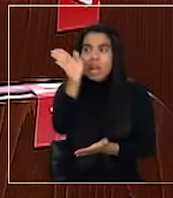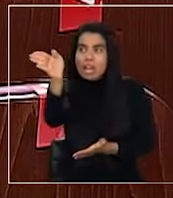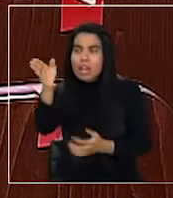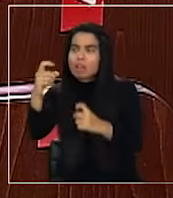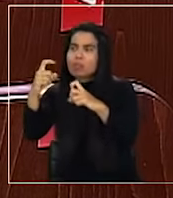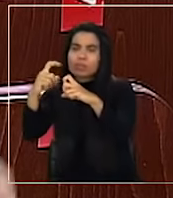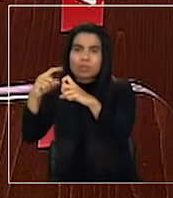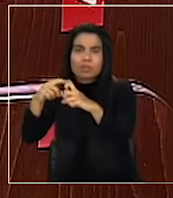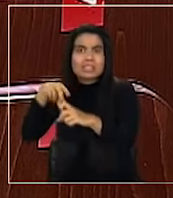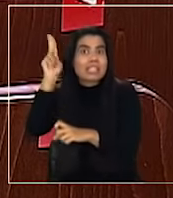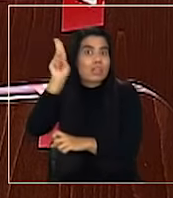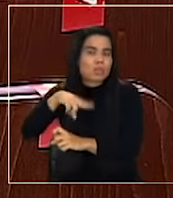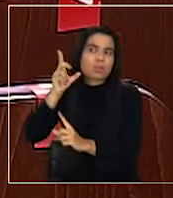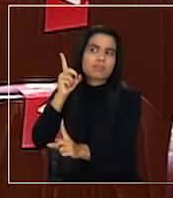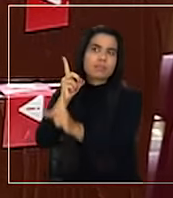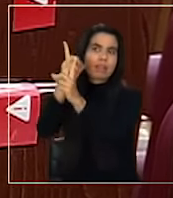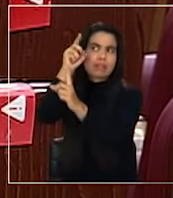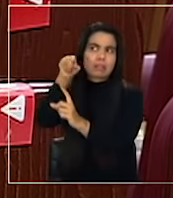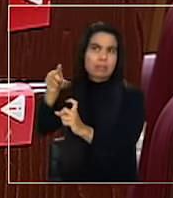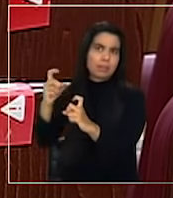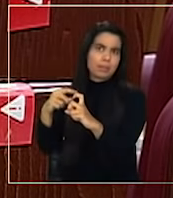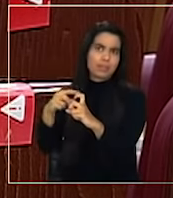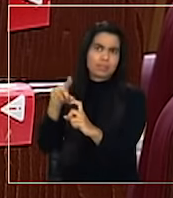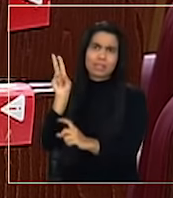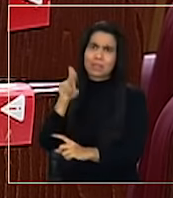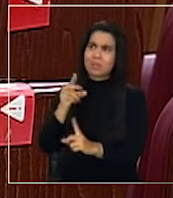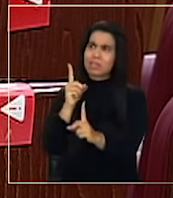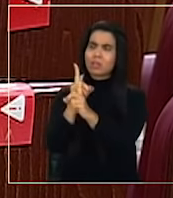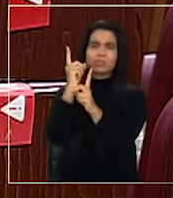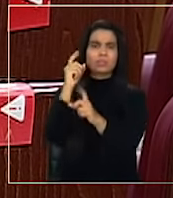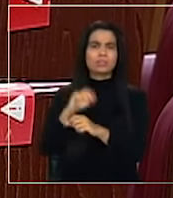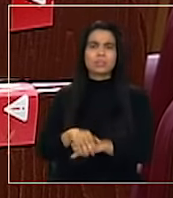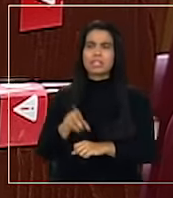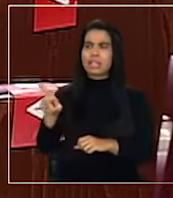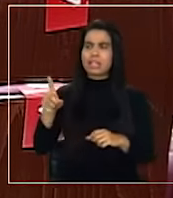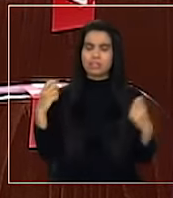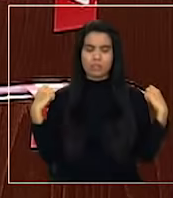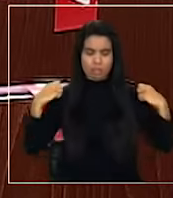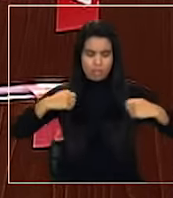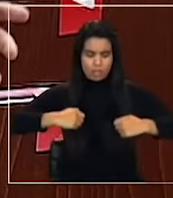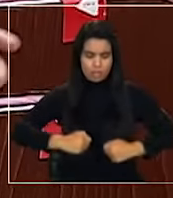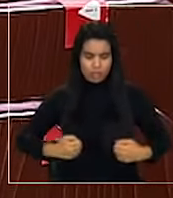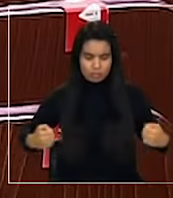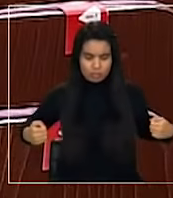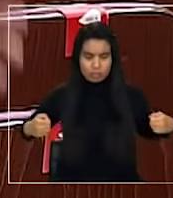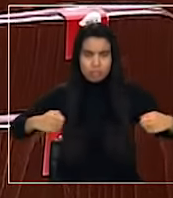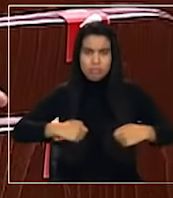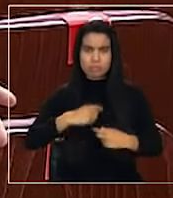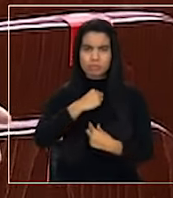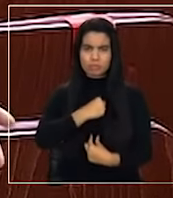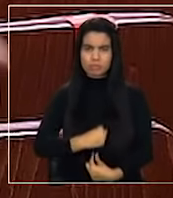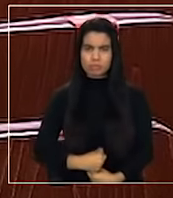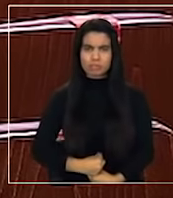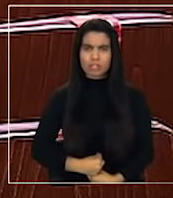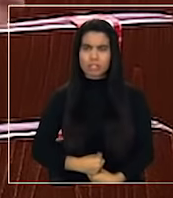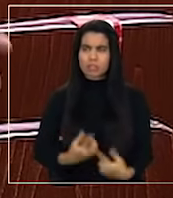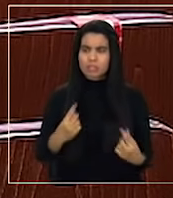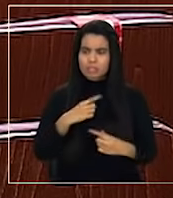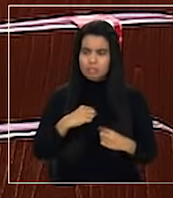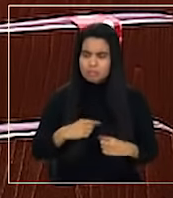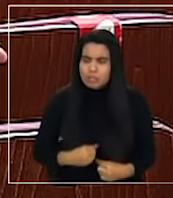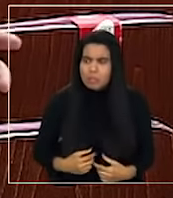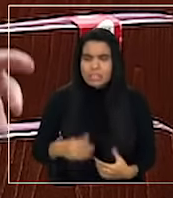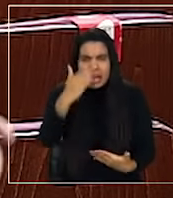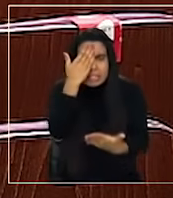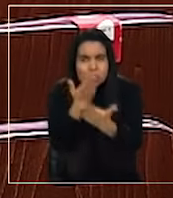vida. Você nunca viu aquele médico na vida. Ele está lá de avental e você acredita, ele é médico. Ele estudou para isso,